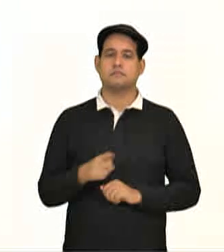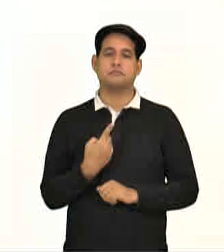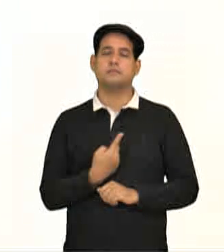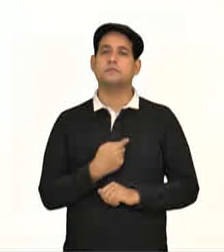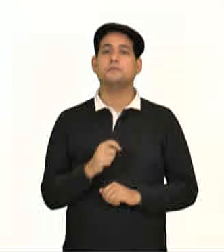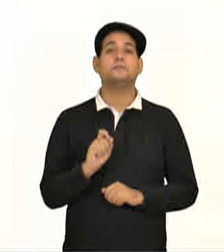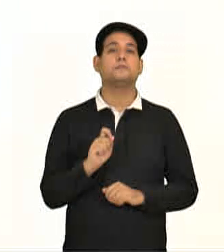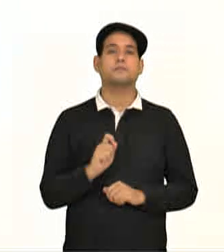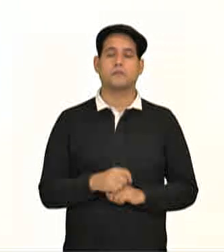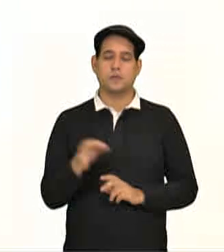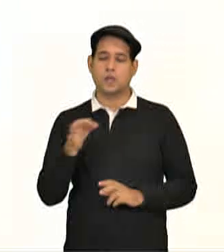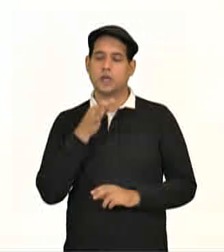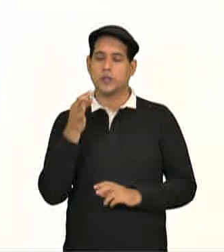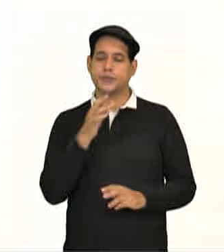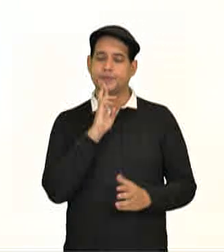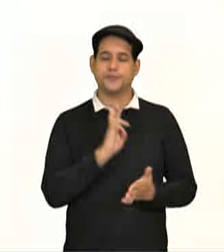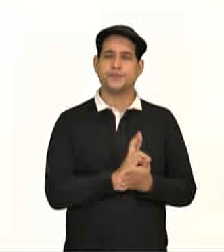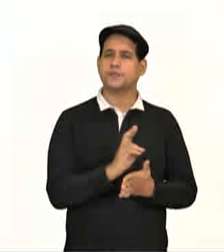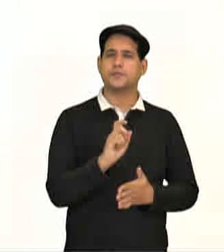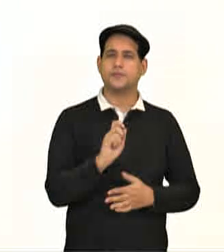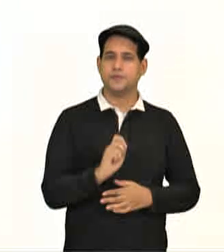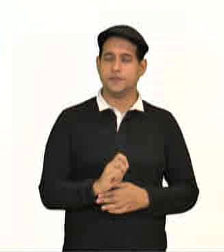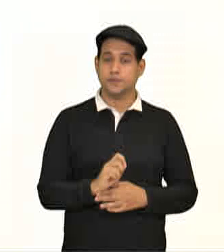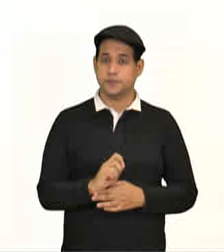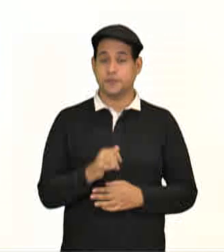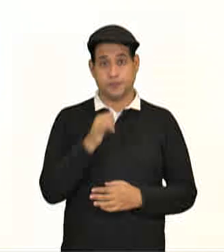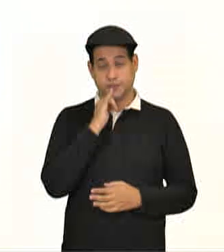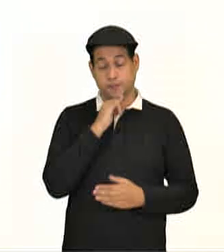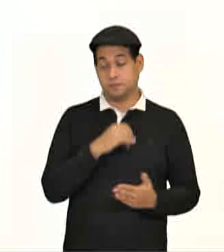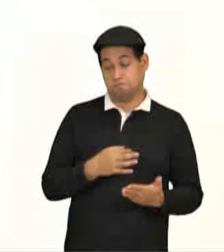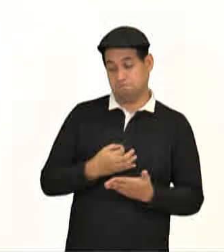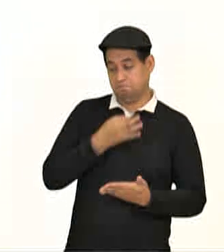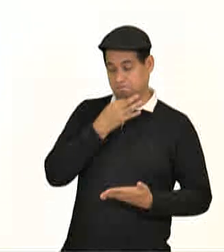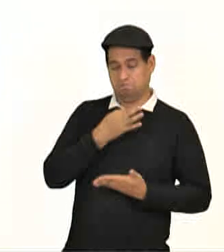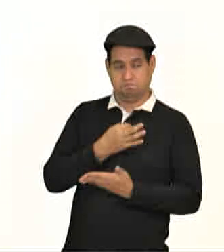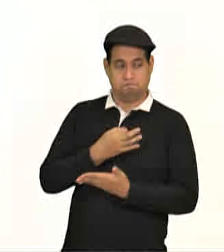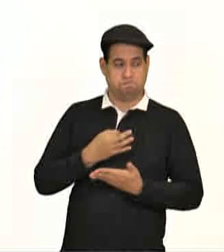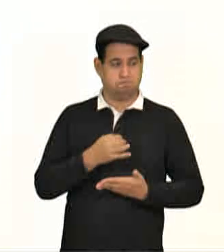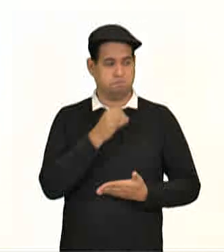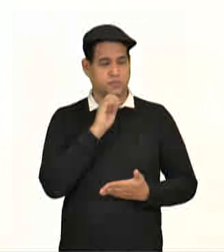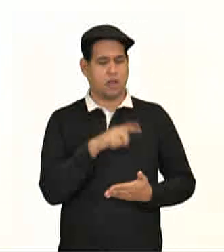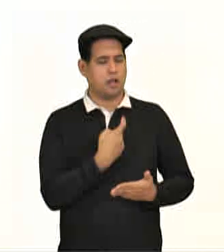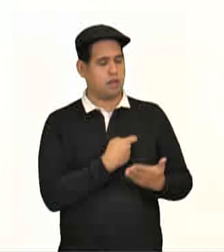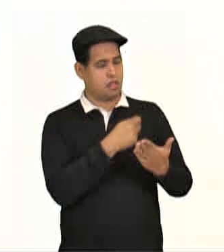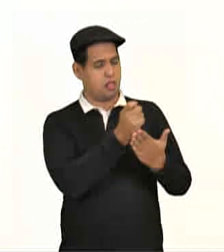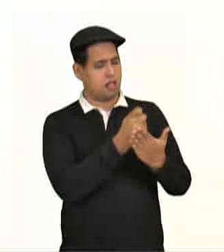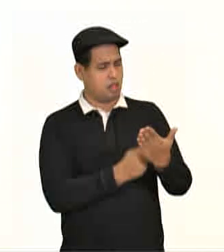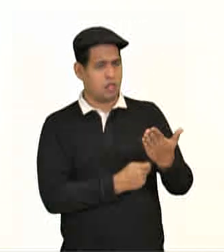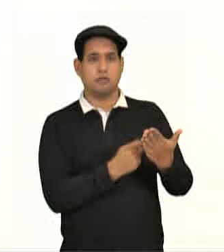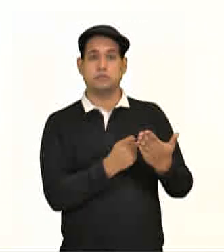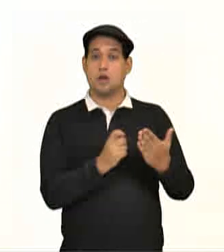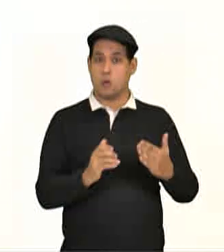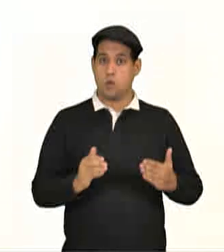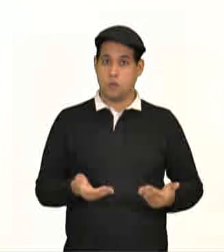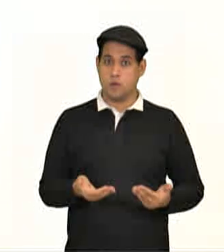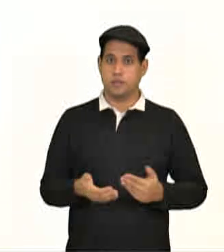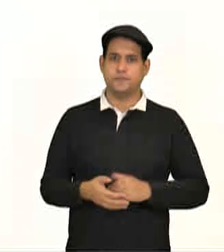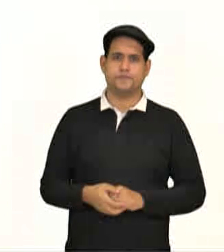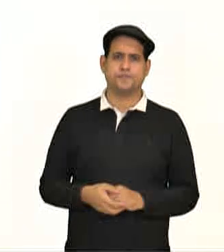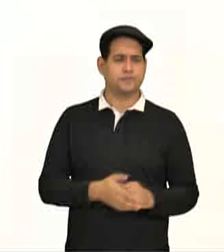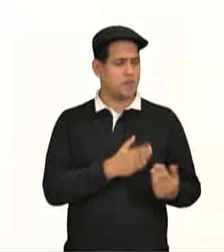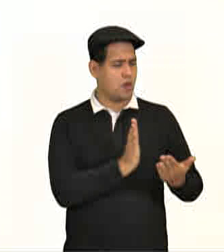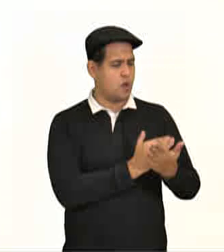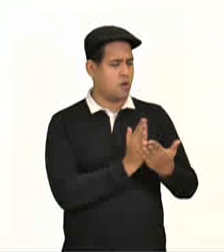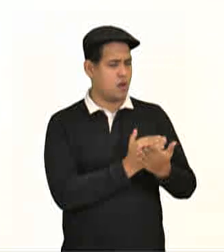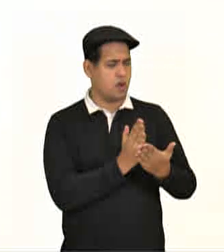pode ter como sugestão de resposta que, segundo ele, embora esteja escrevendo na atualidade, o